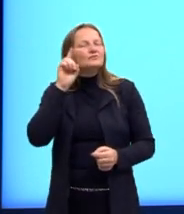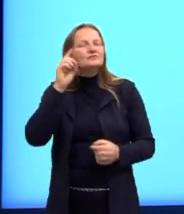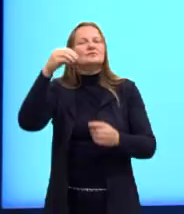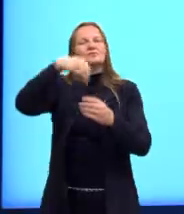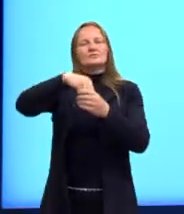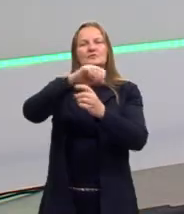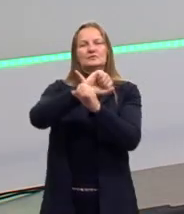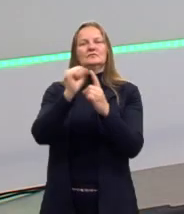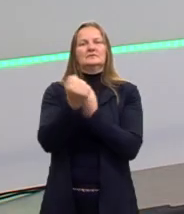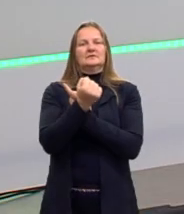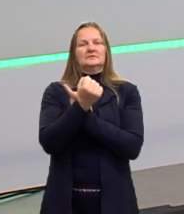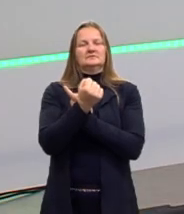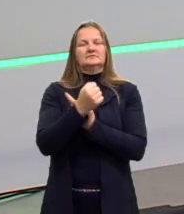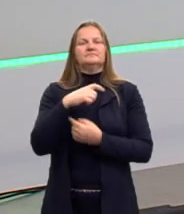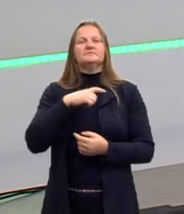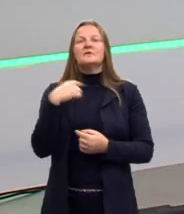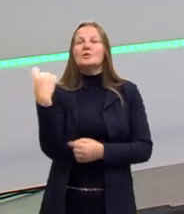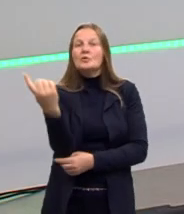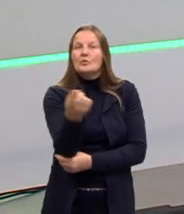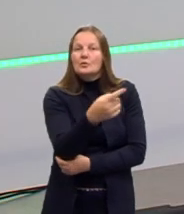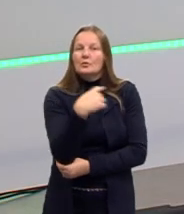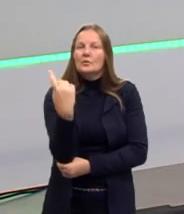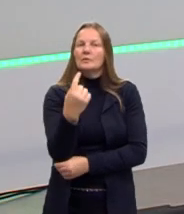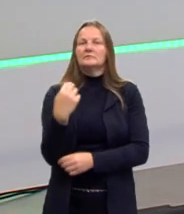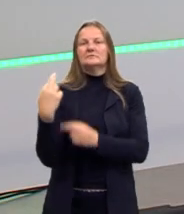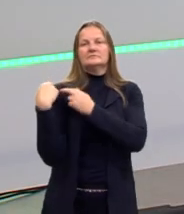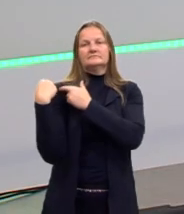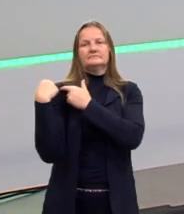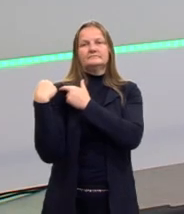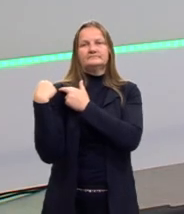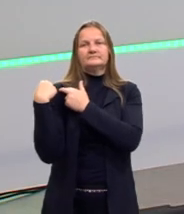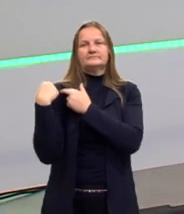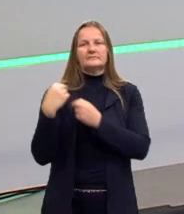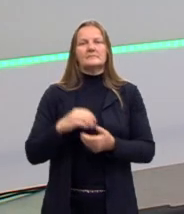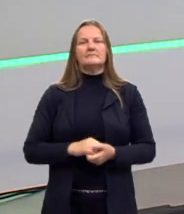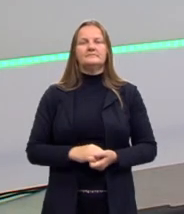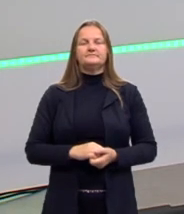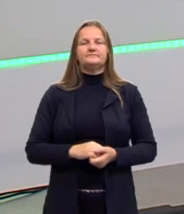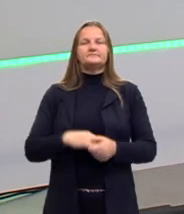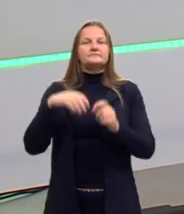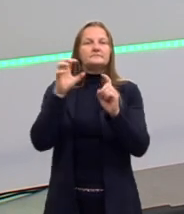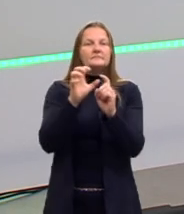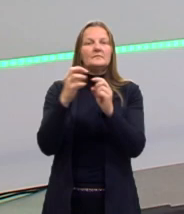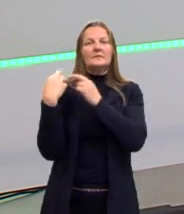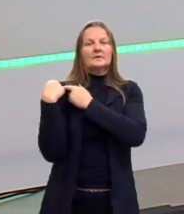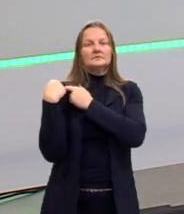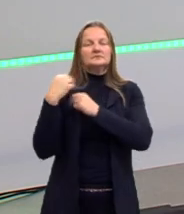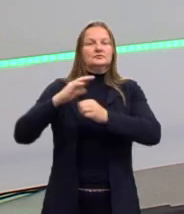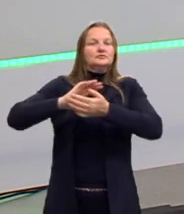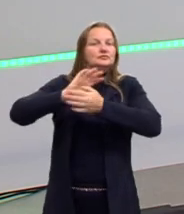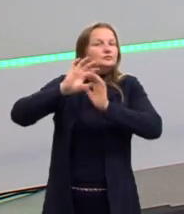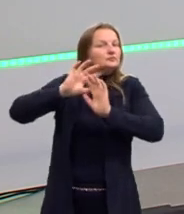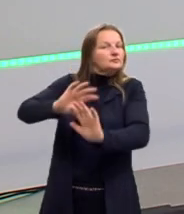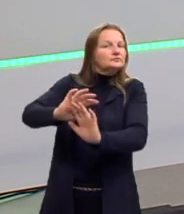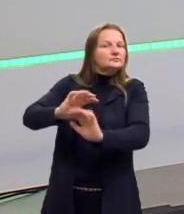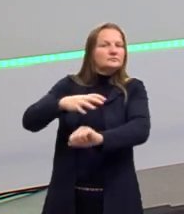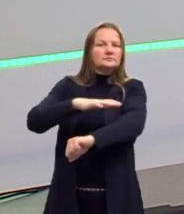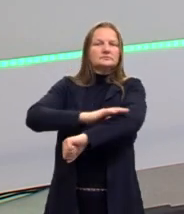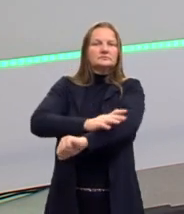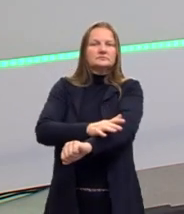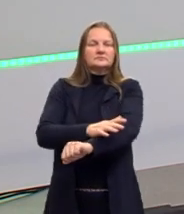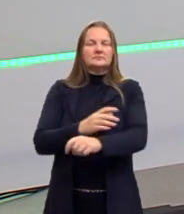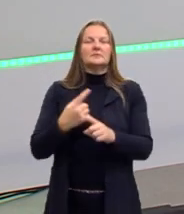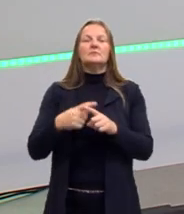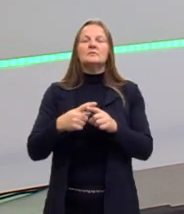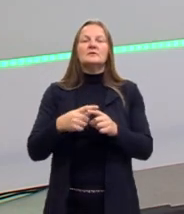nossa sociedade e cabe a todos nós né sermos anti-racistas combatermos isso porque